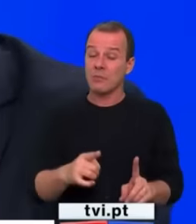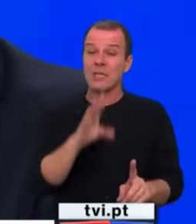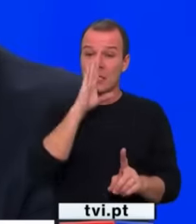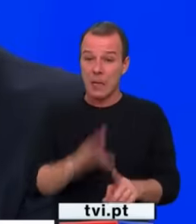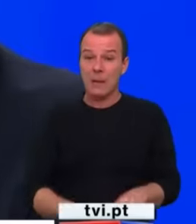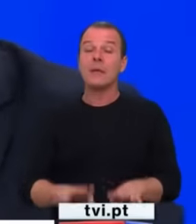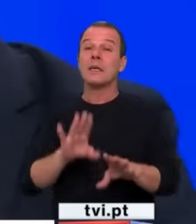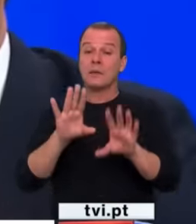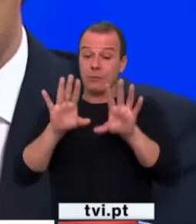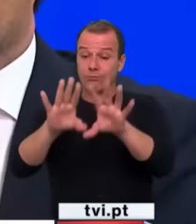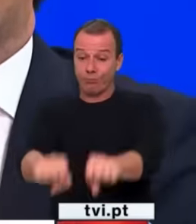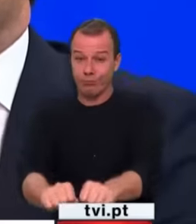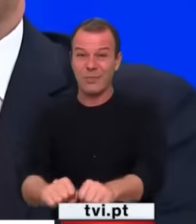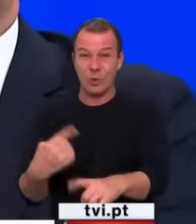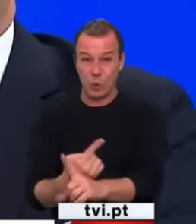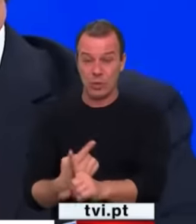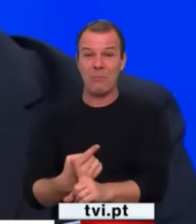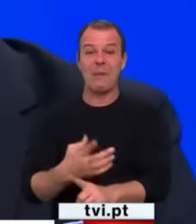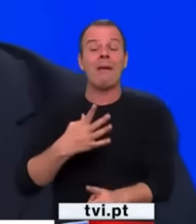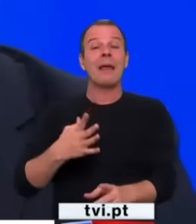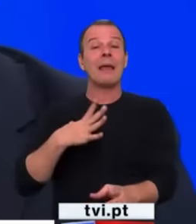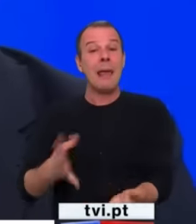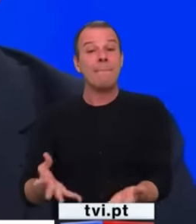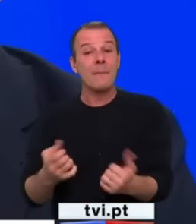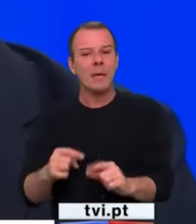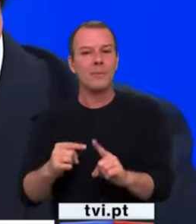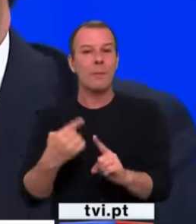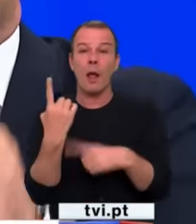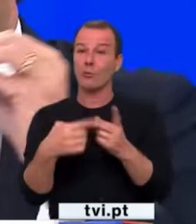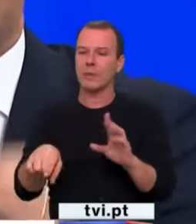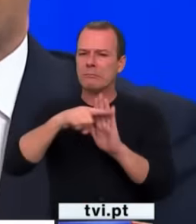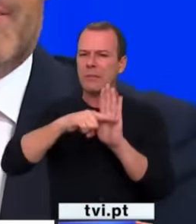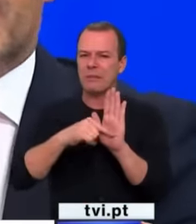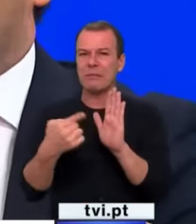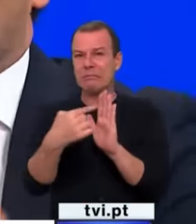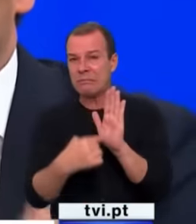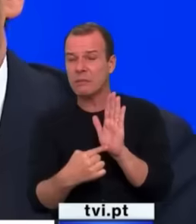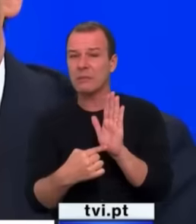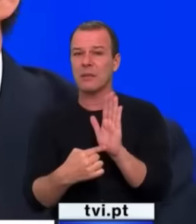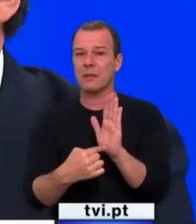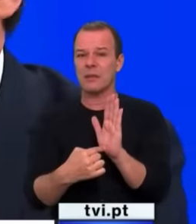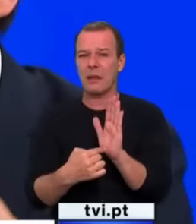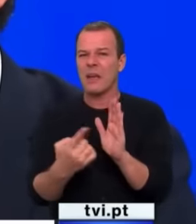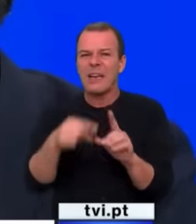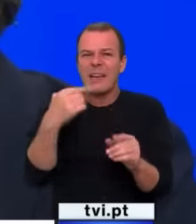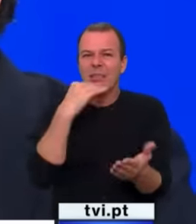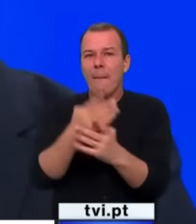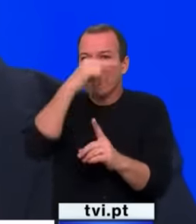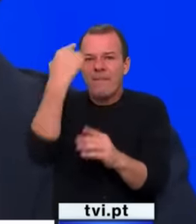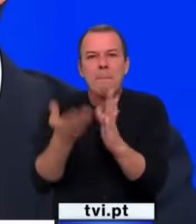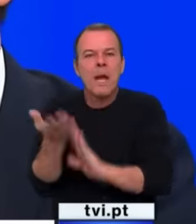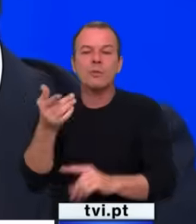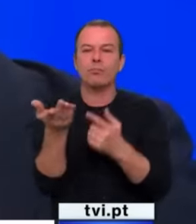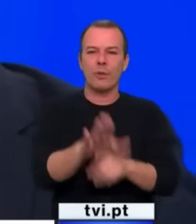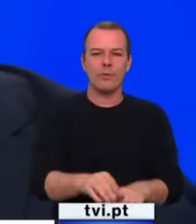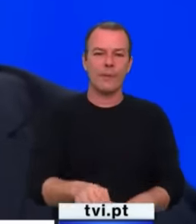de apreensão preventiva, queremos retirar alguns dos requisitos que existem hoje, que tornam praticamente ou muito difícil... Eu vou-lhe dar um caso. Não, o Pedro Nuno Santos não